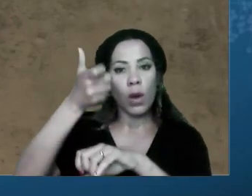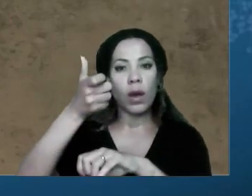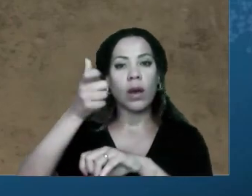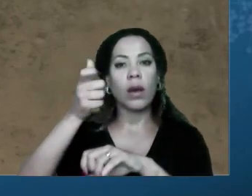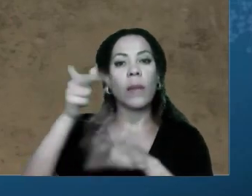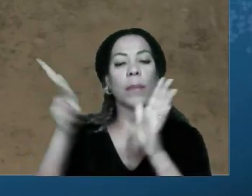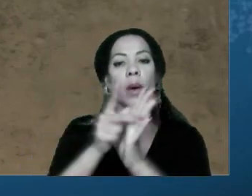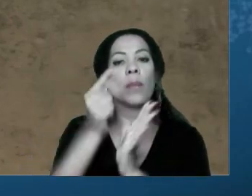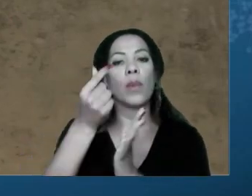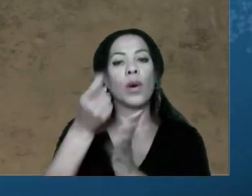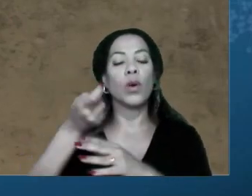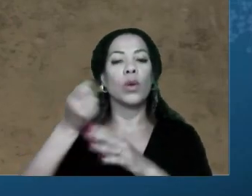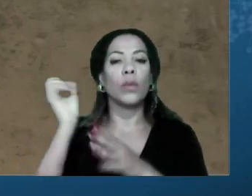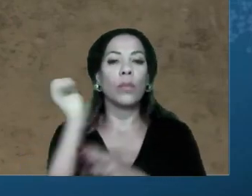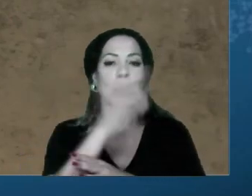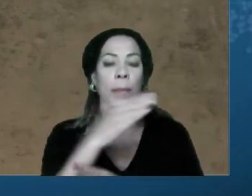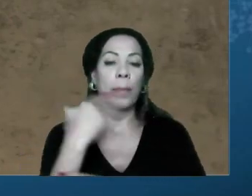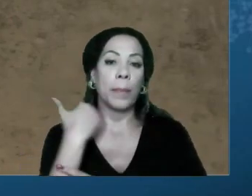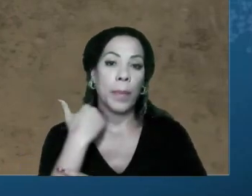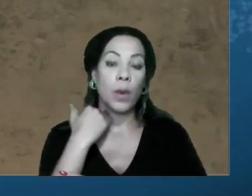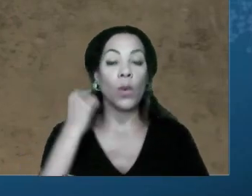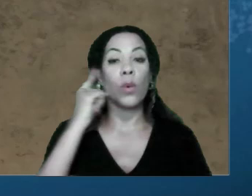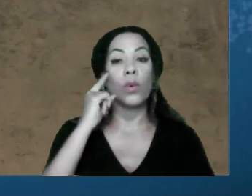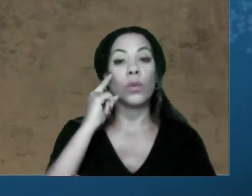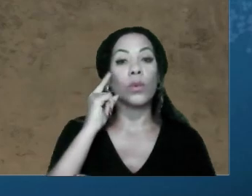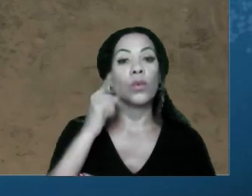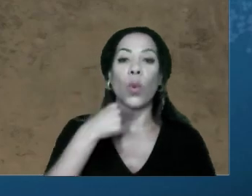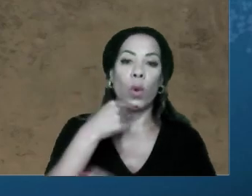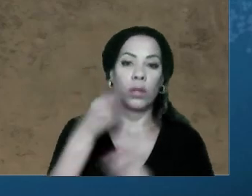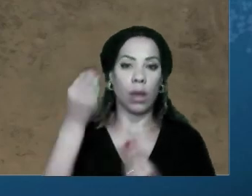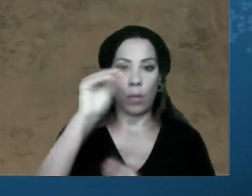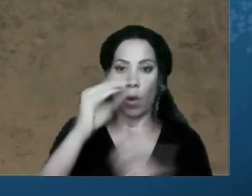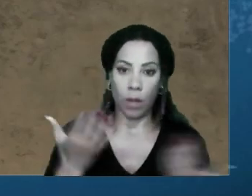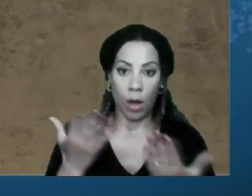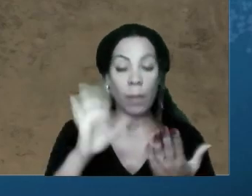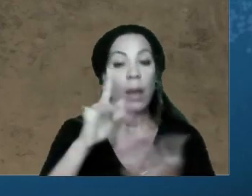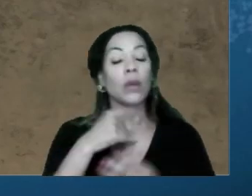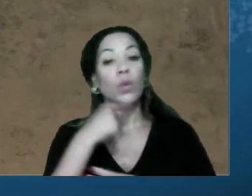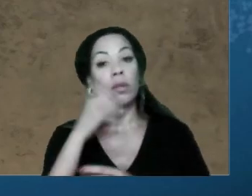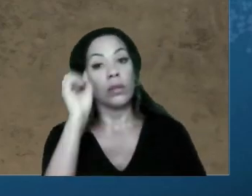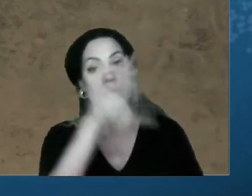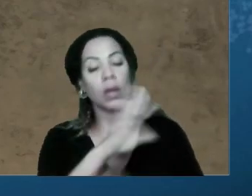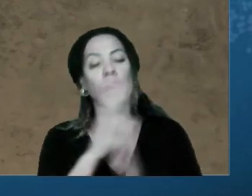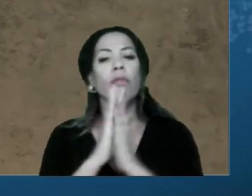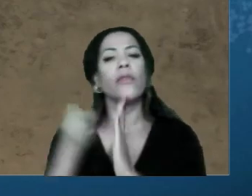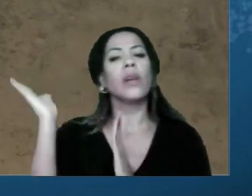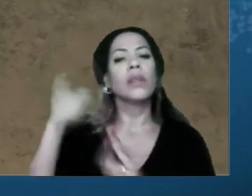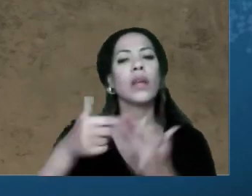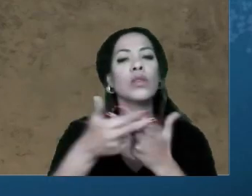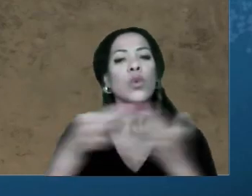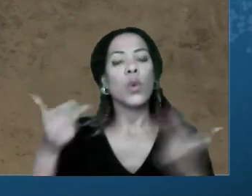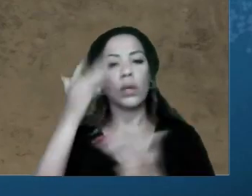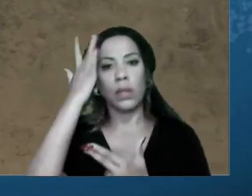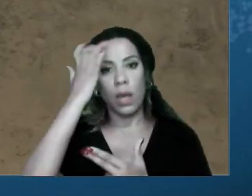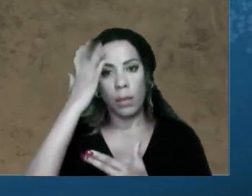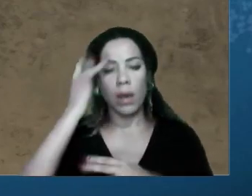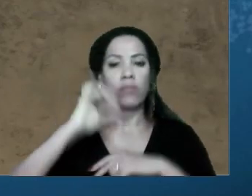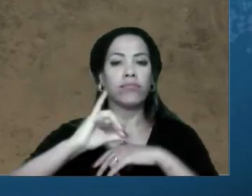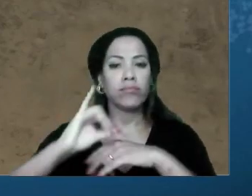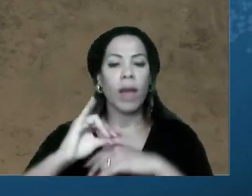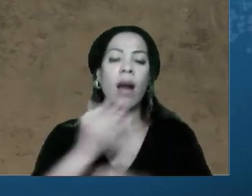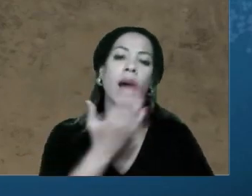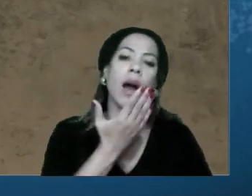enfim, colocar agora, mas, por favor, que tragam amanhã os tipos de doações: água, alimentos